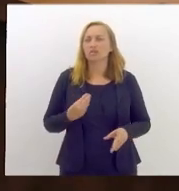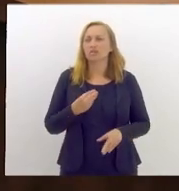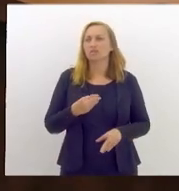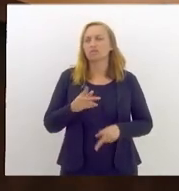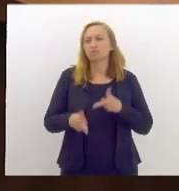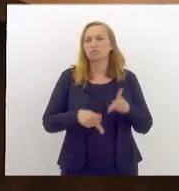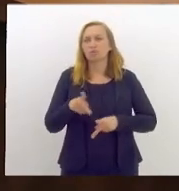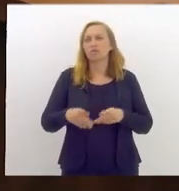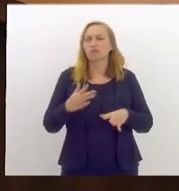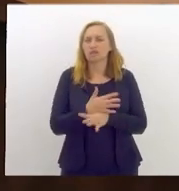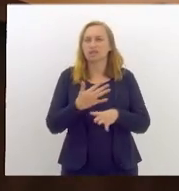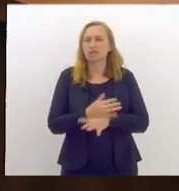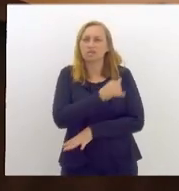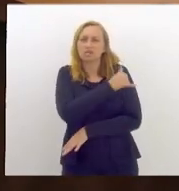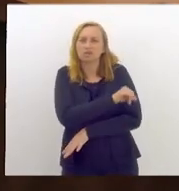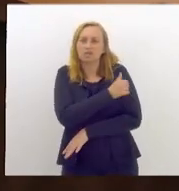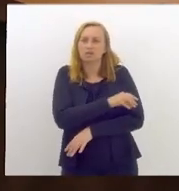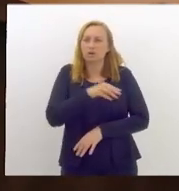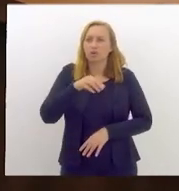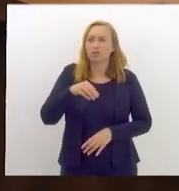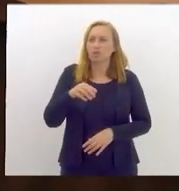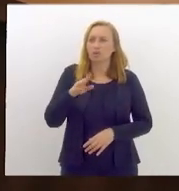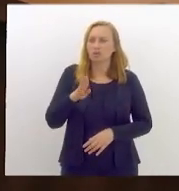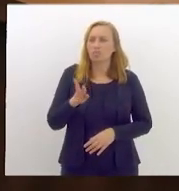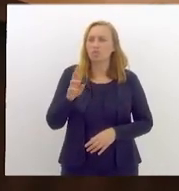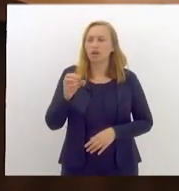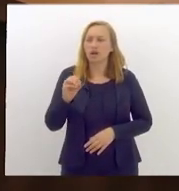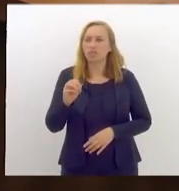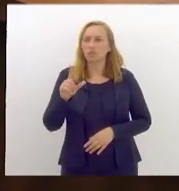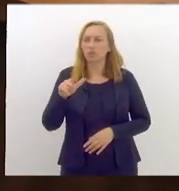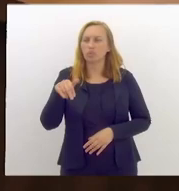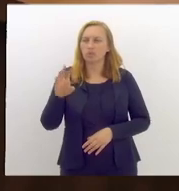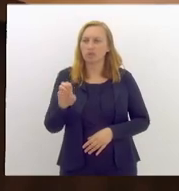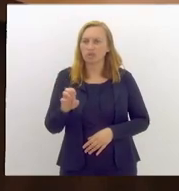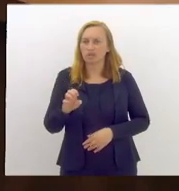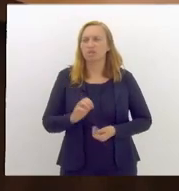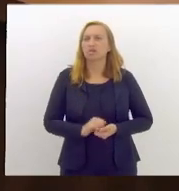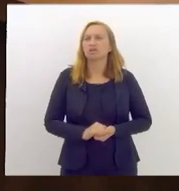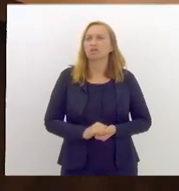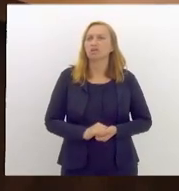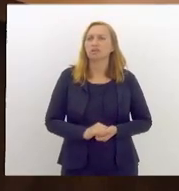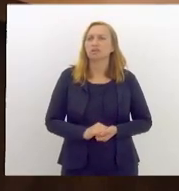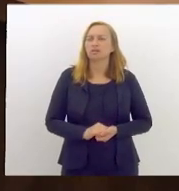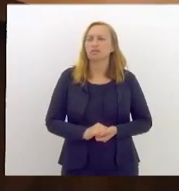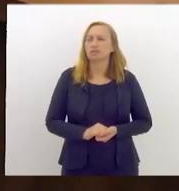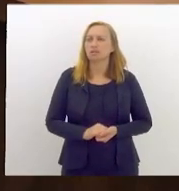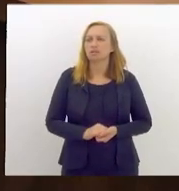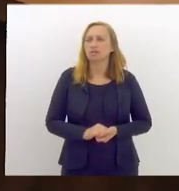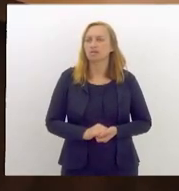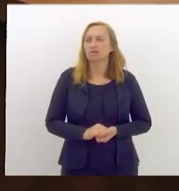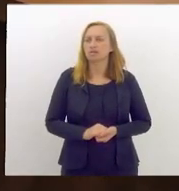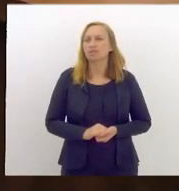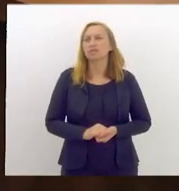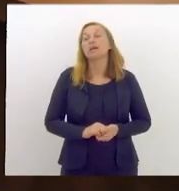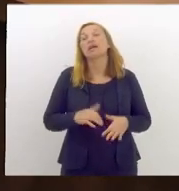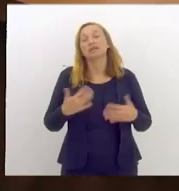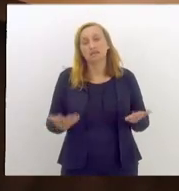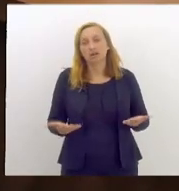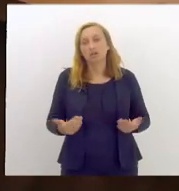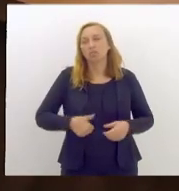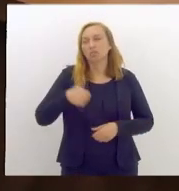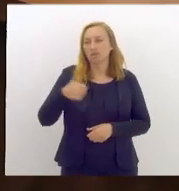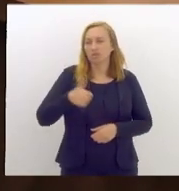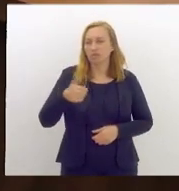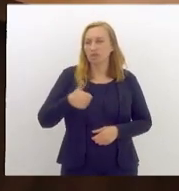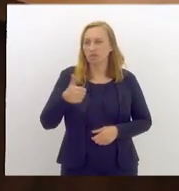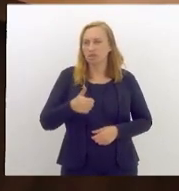cidade do Rio de Janeiro que é o buraco do lume ali na justificativa do projeto faz-se menção que se trata do buraco do Lobo então assim primeiro